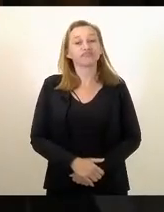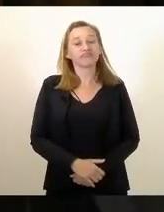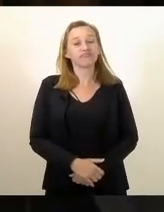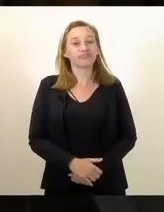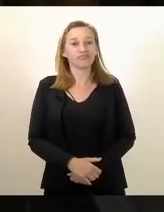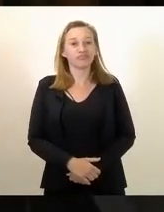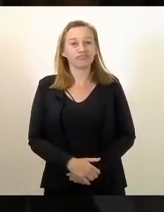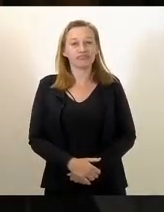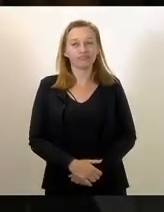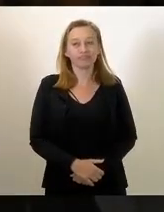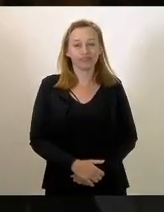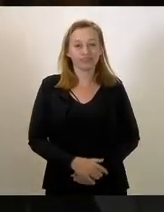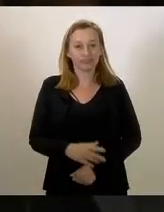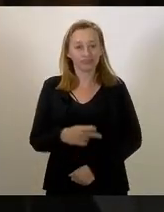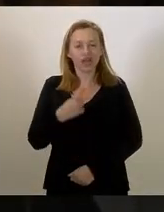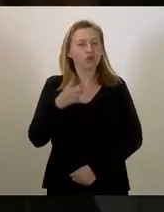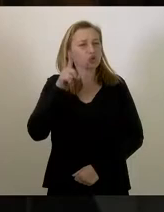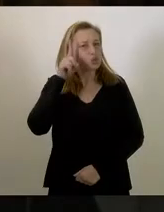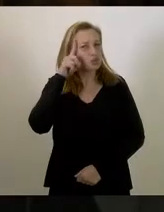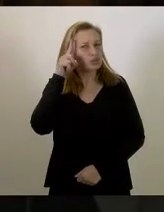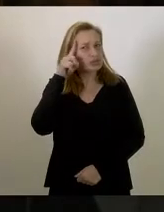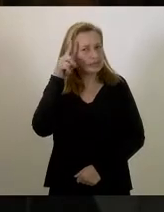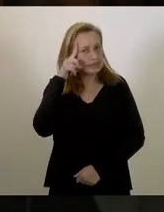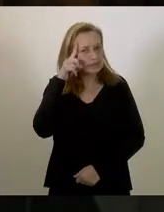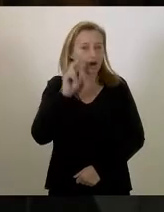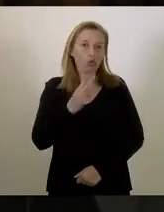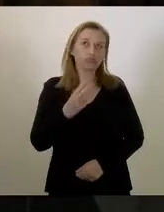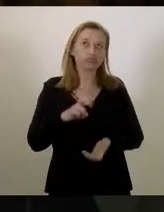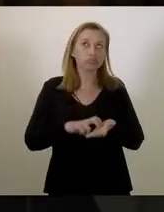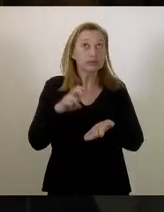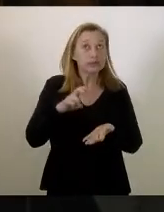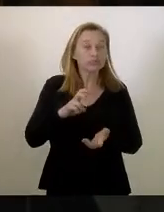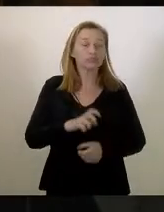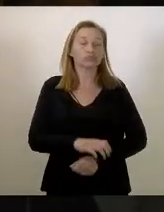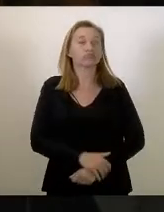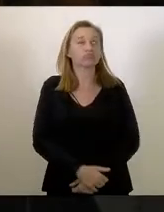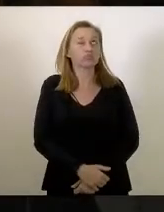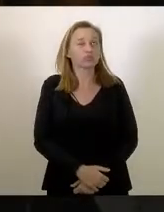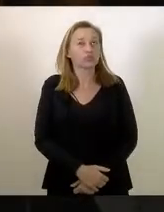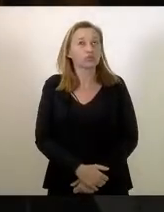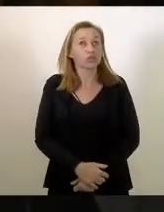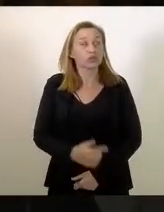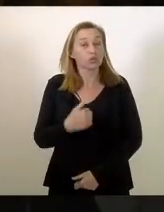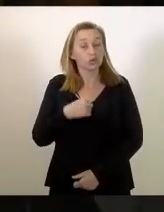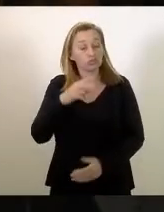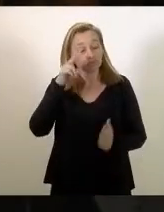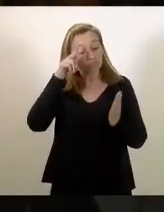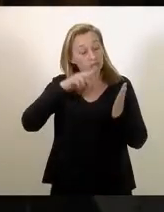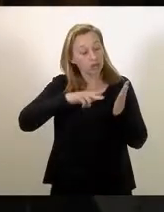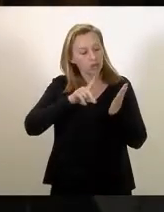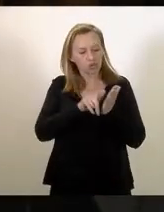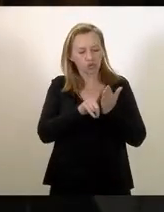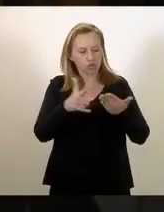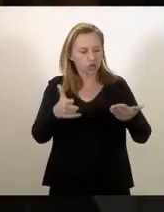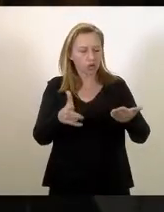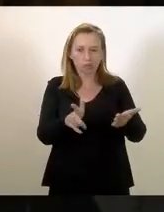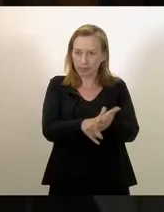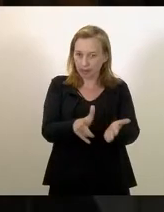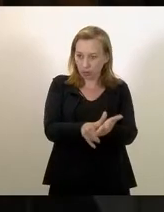porque todo dia ou pela manhã quando eu leio o jornal em papel